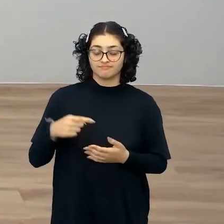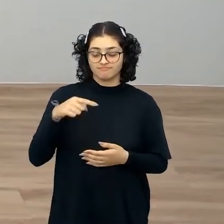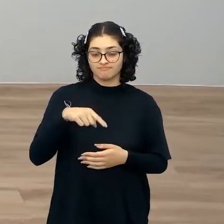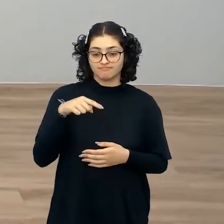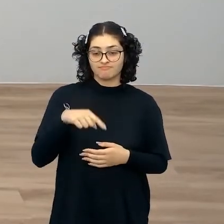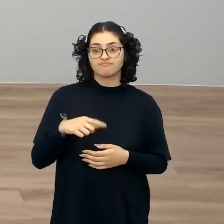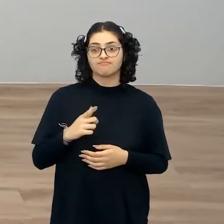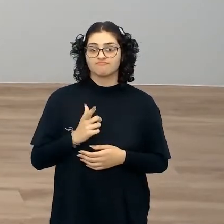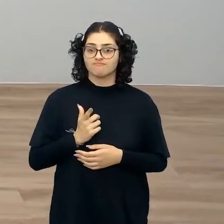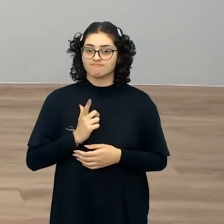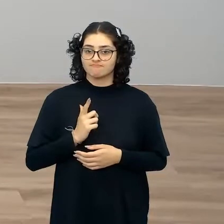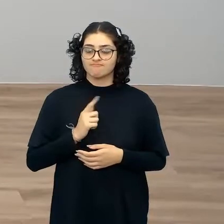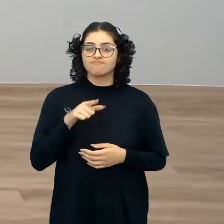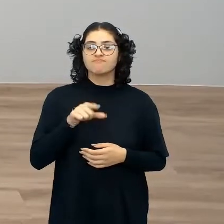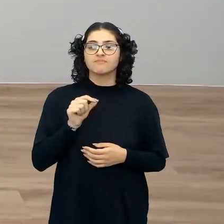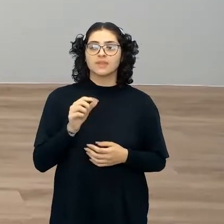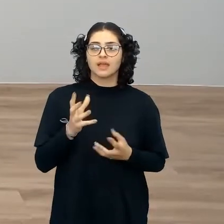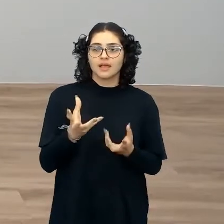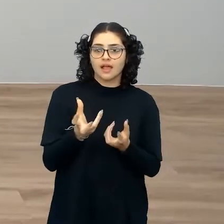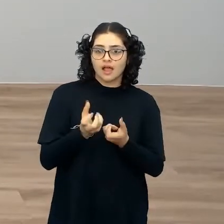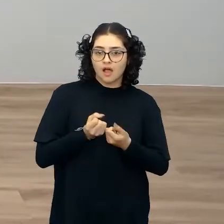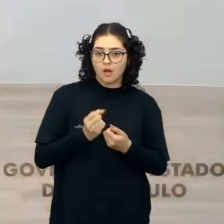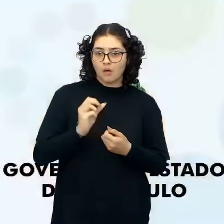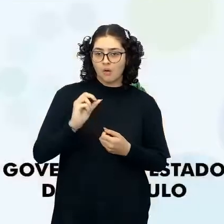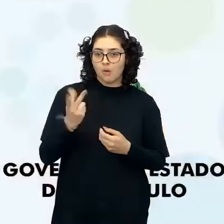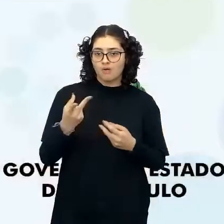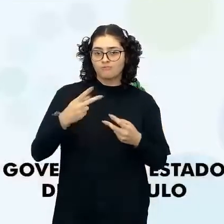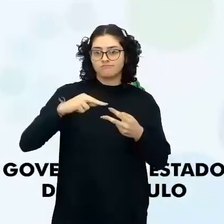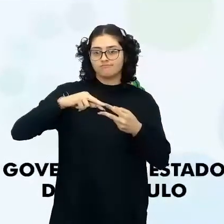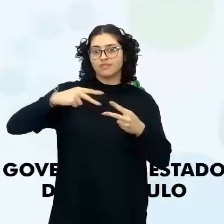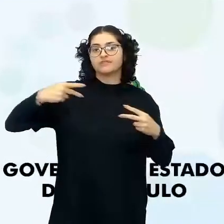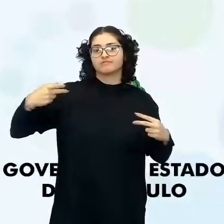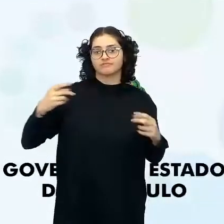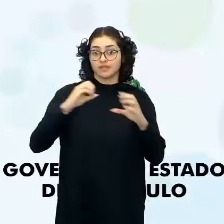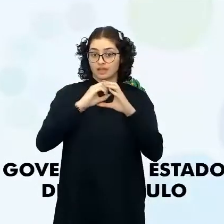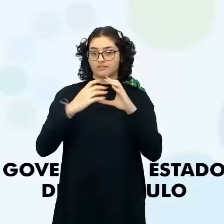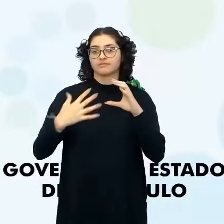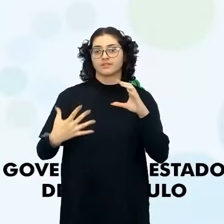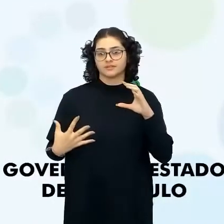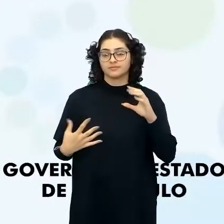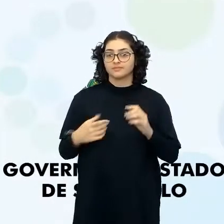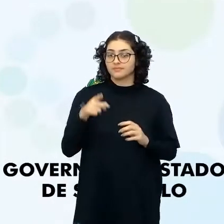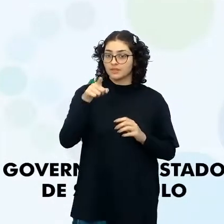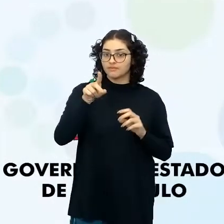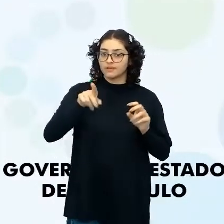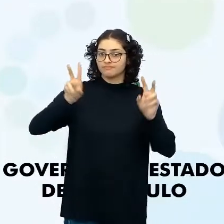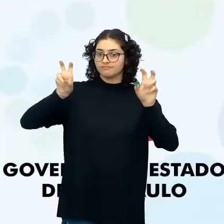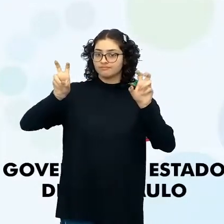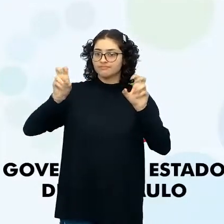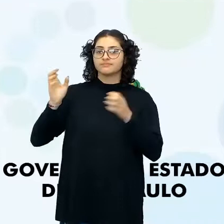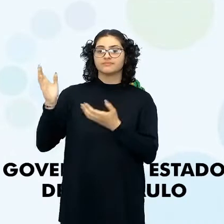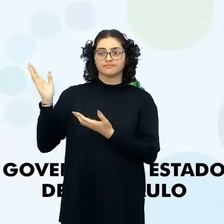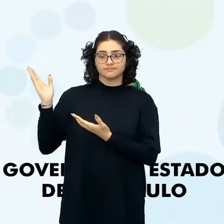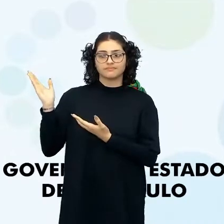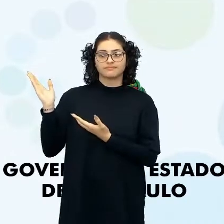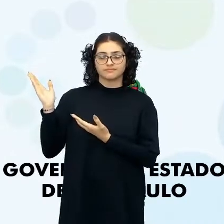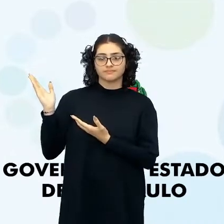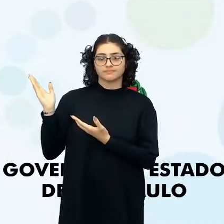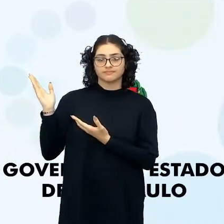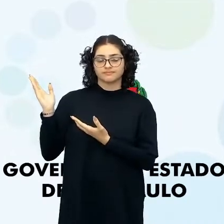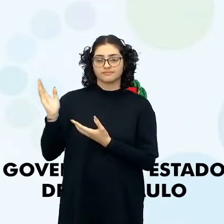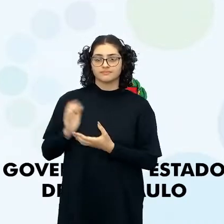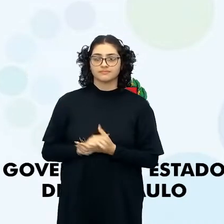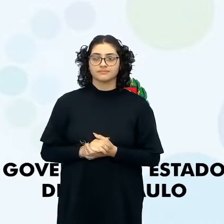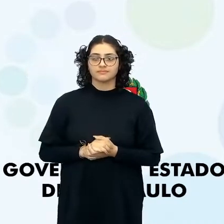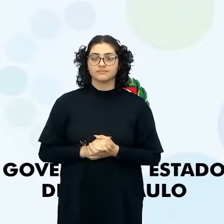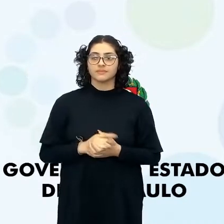componente Características Adquiridas ou Hereditárias. Tá aparecendo aí o título da nossa aula para vocês. A gente tá aí,